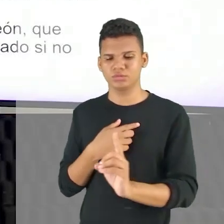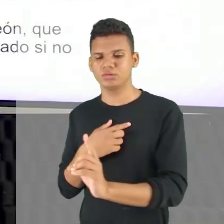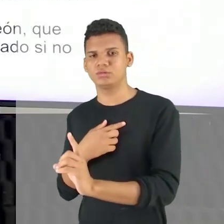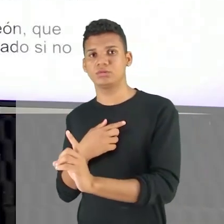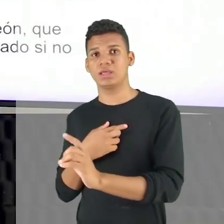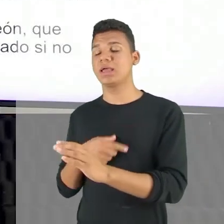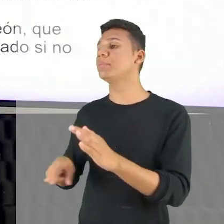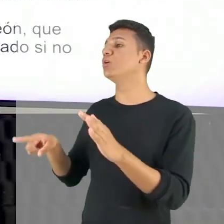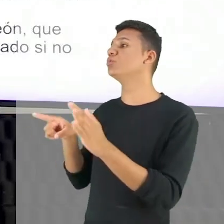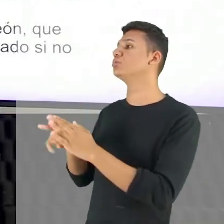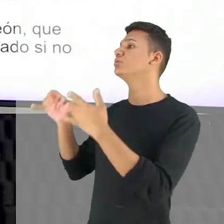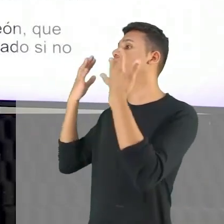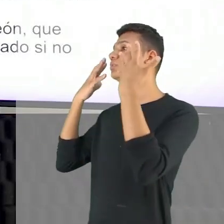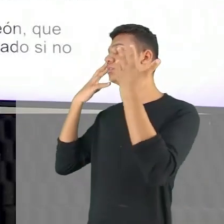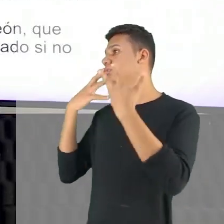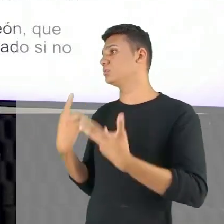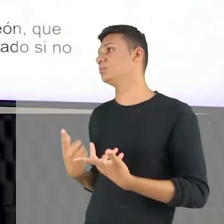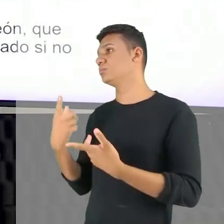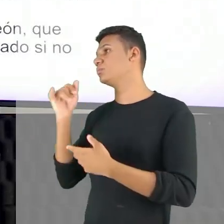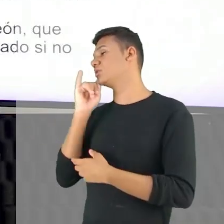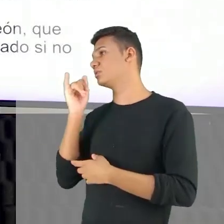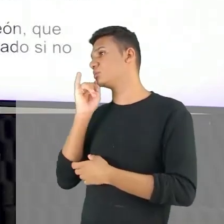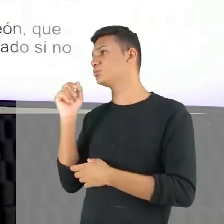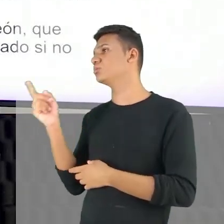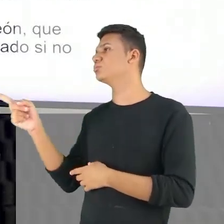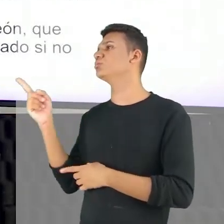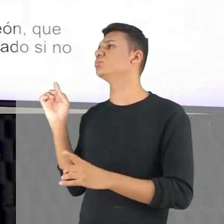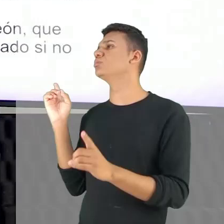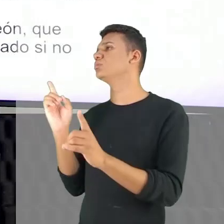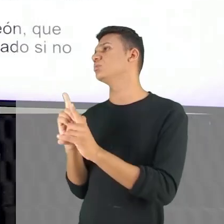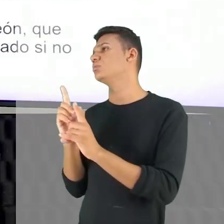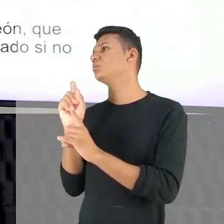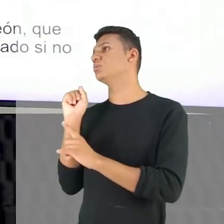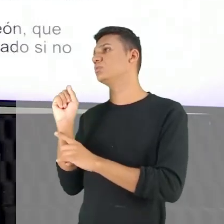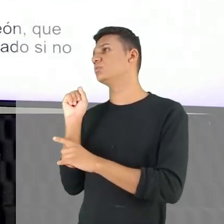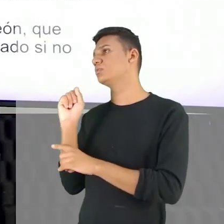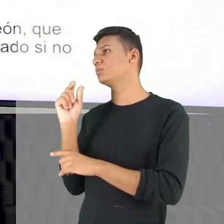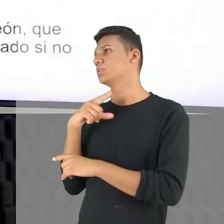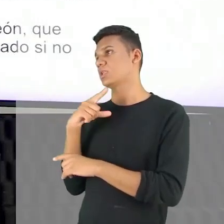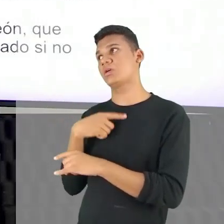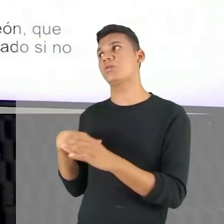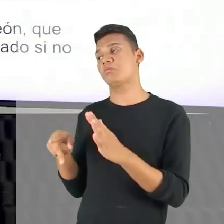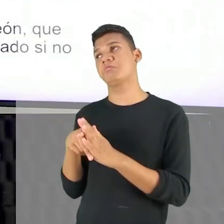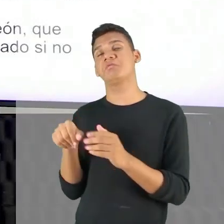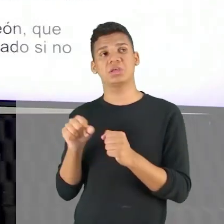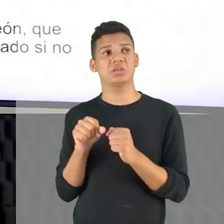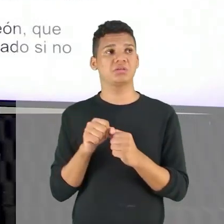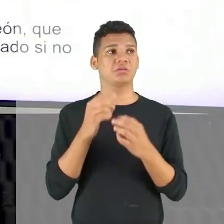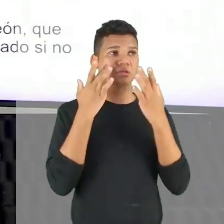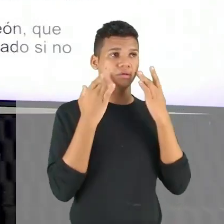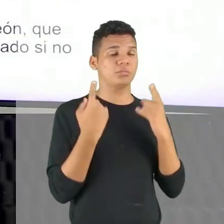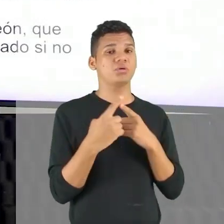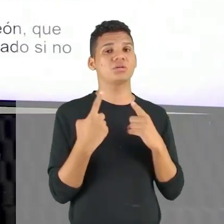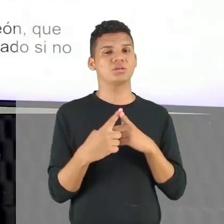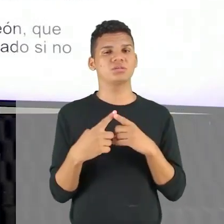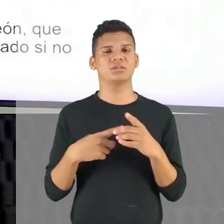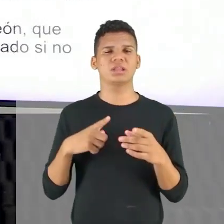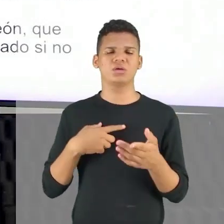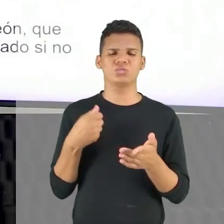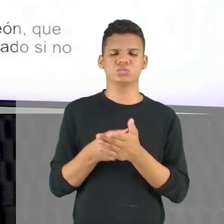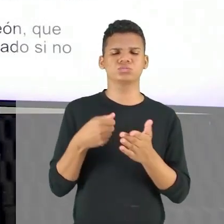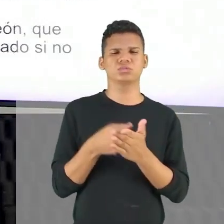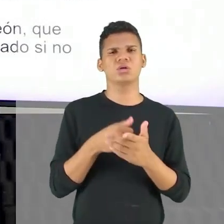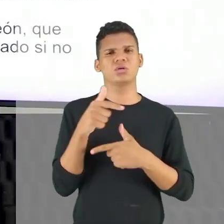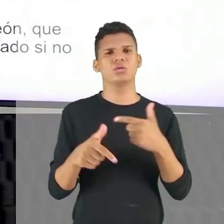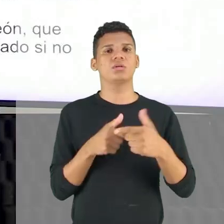para o leão se ele não tinha achado excelente a sua atuação, por ter lutado com tanta bravura